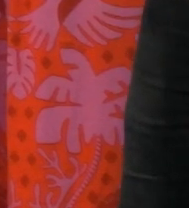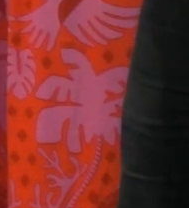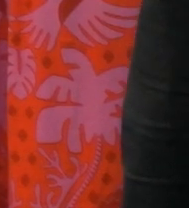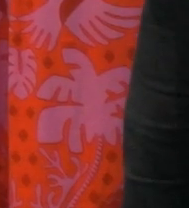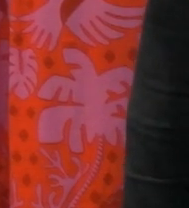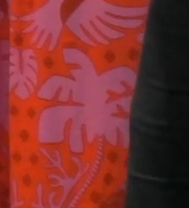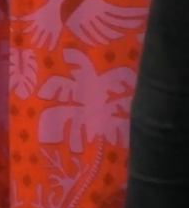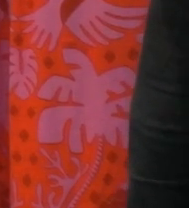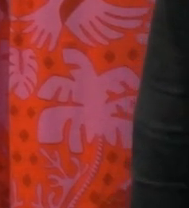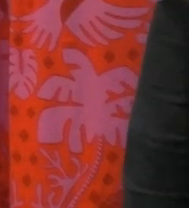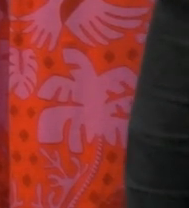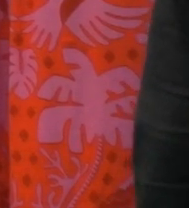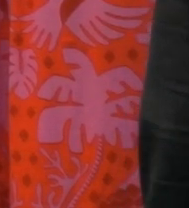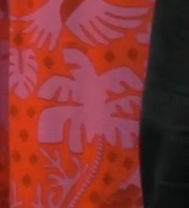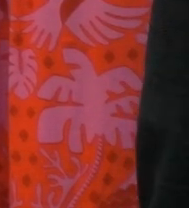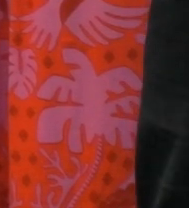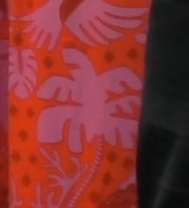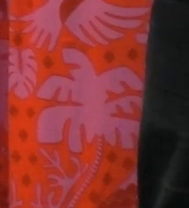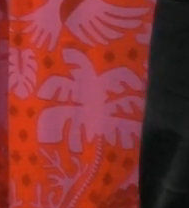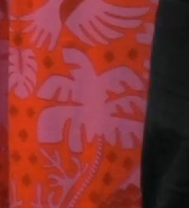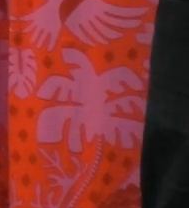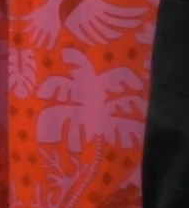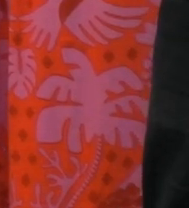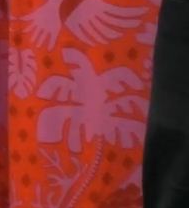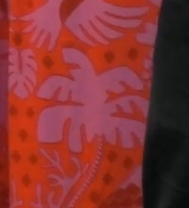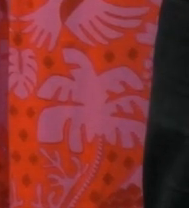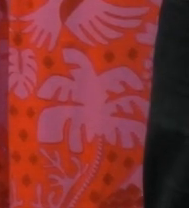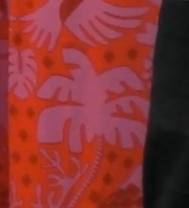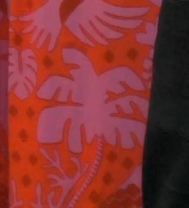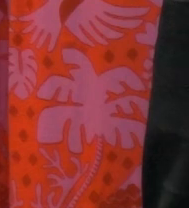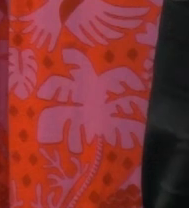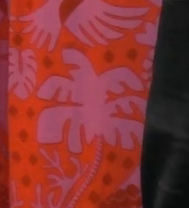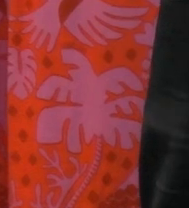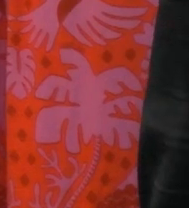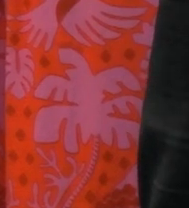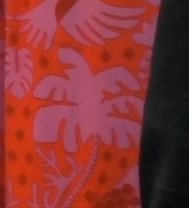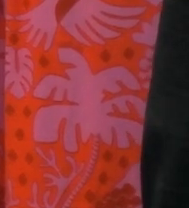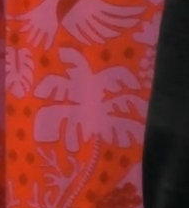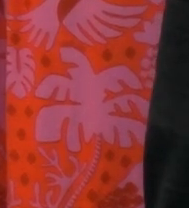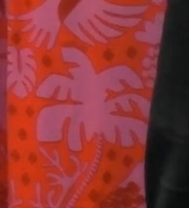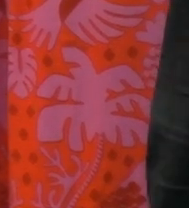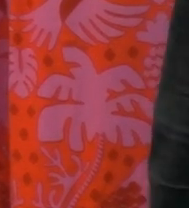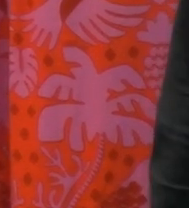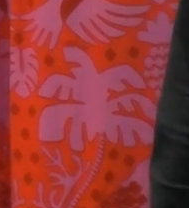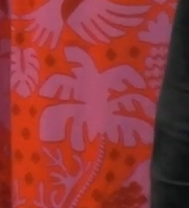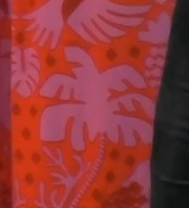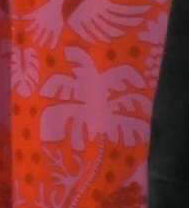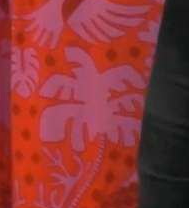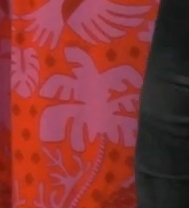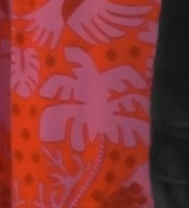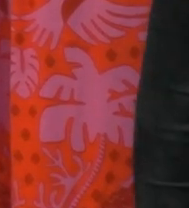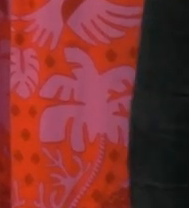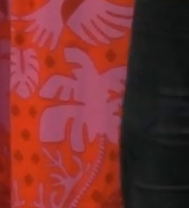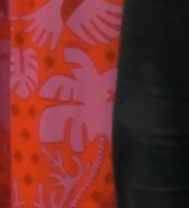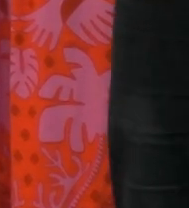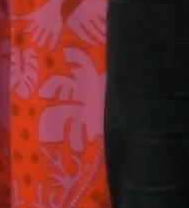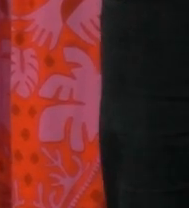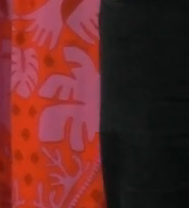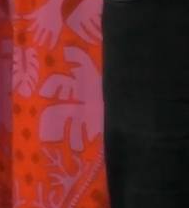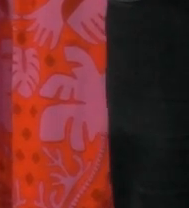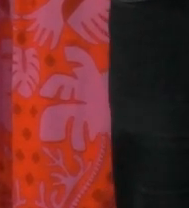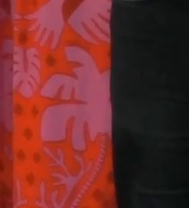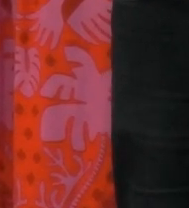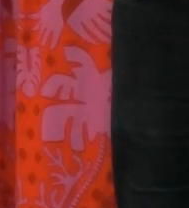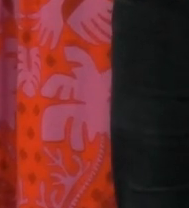certificação de nenhum profissional Porque como a própria advogada Adriele falou os profissionais TM que ter certificações